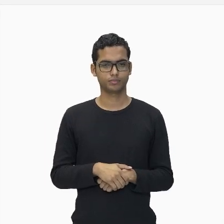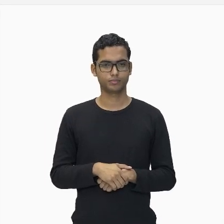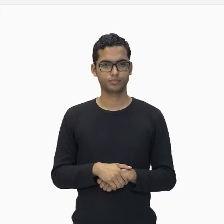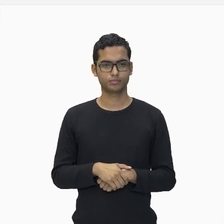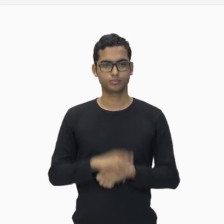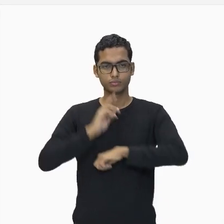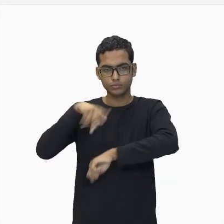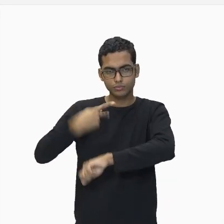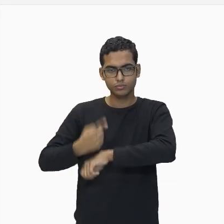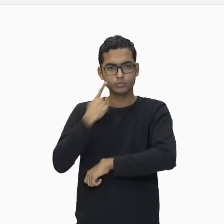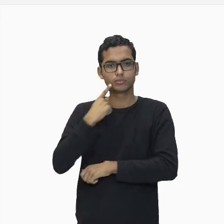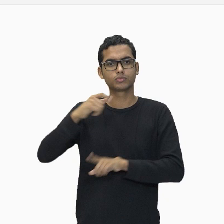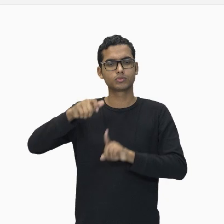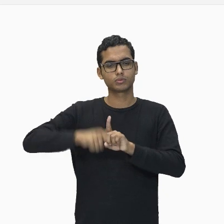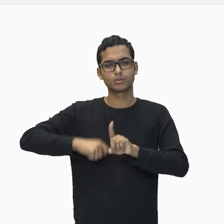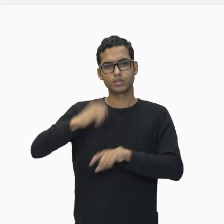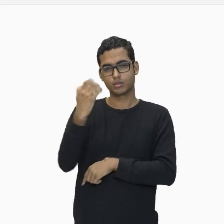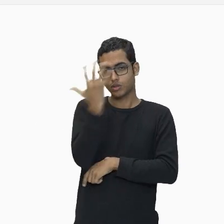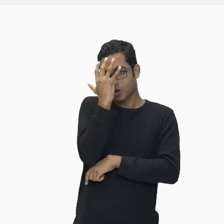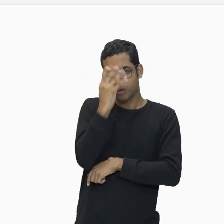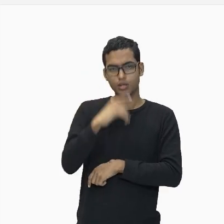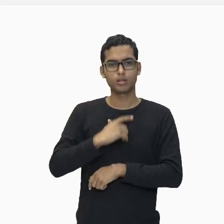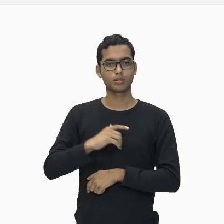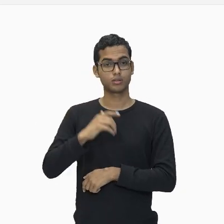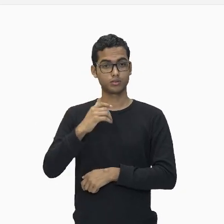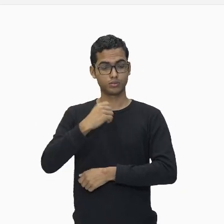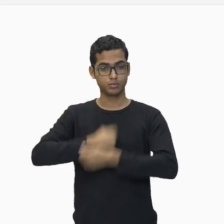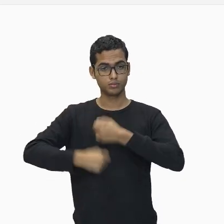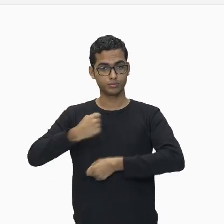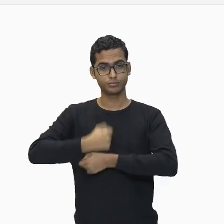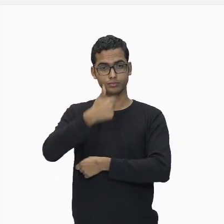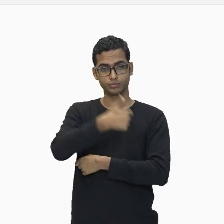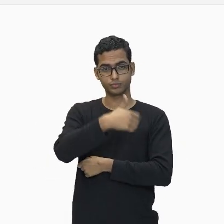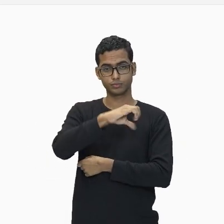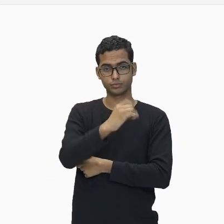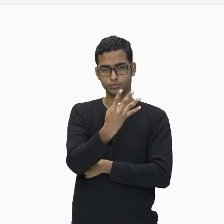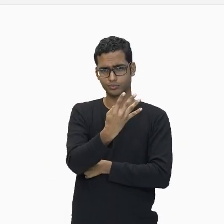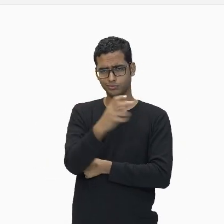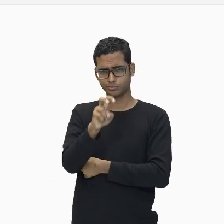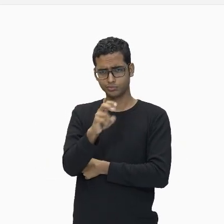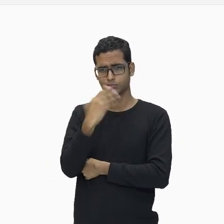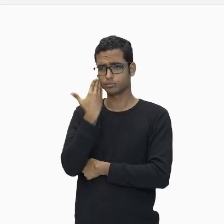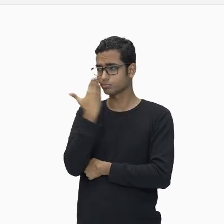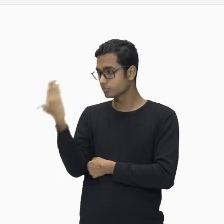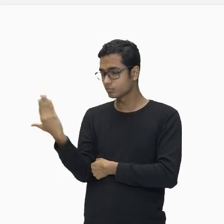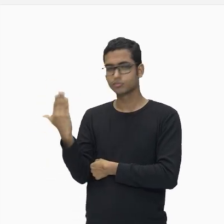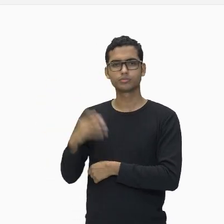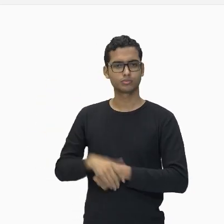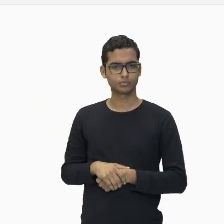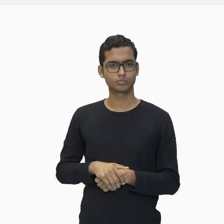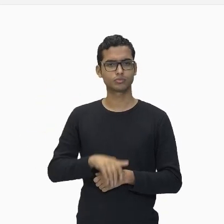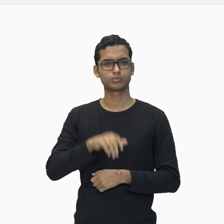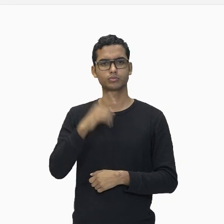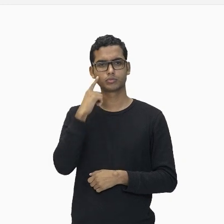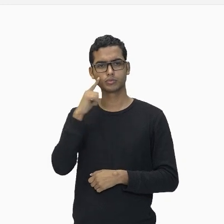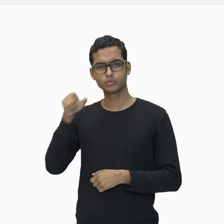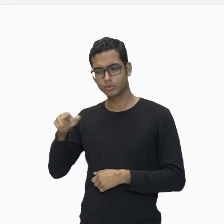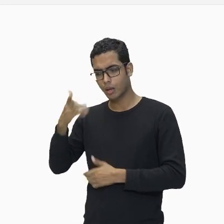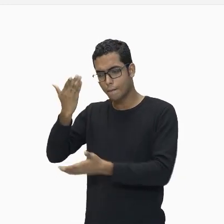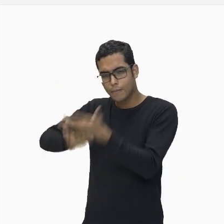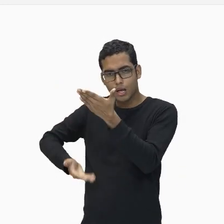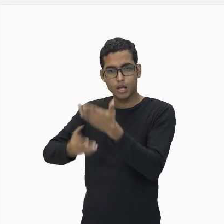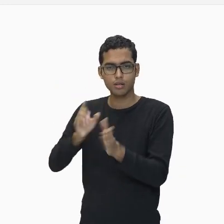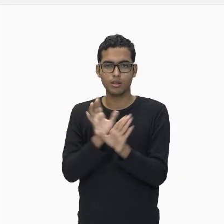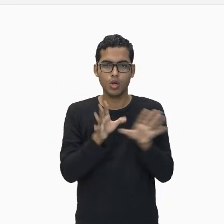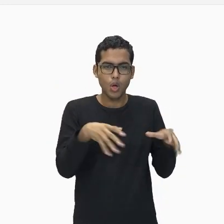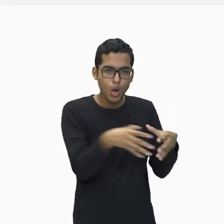Em fevereiro de 1945, quando as forças do eixo já estavam praticamente abatidas, as forças aliadas reuniram-se